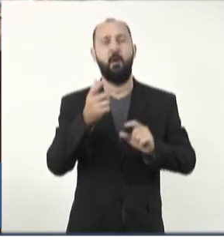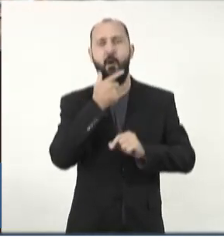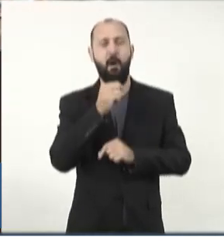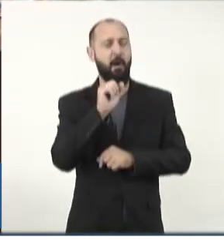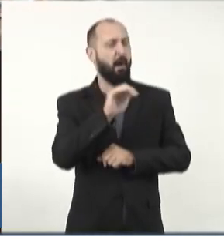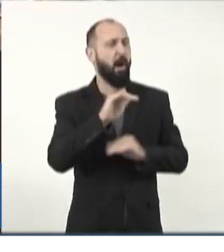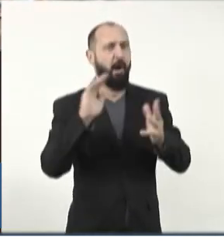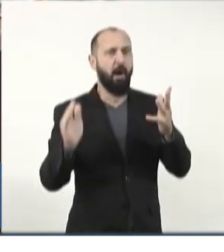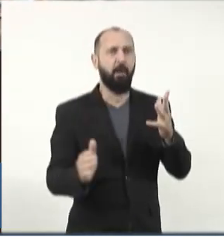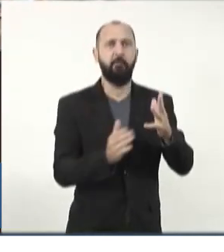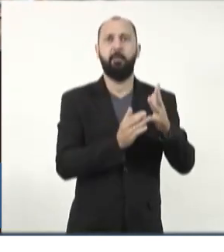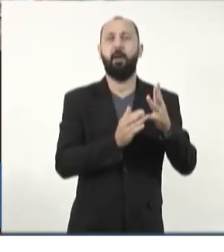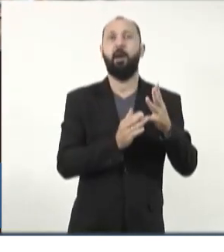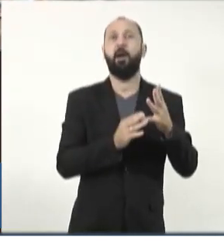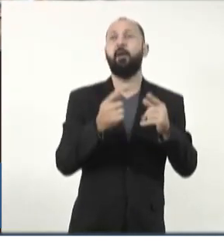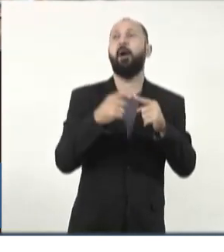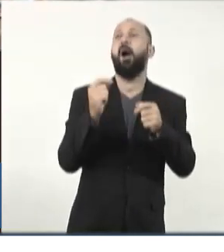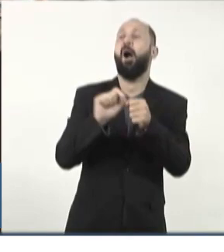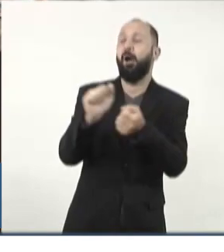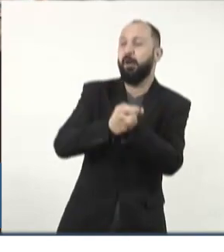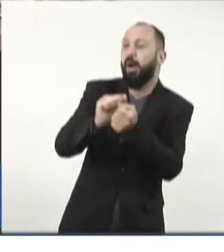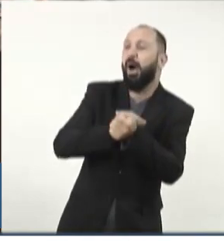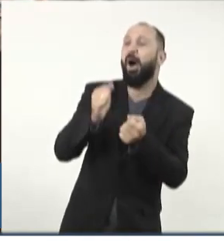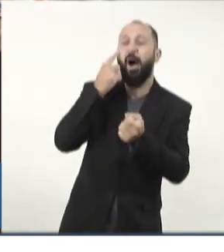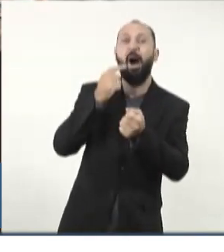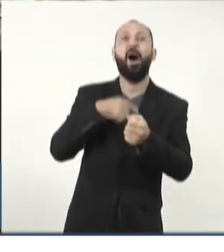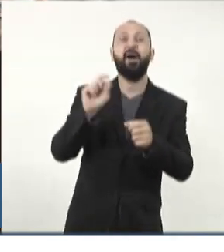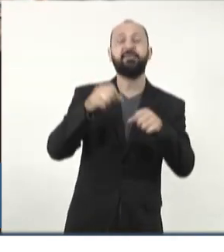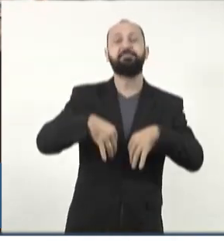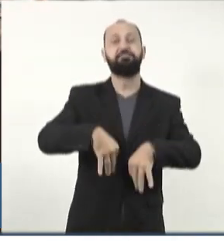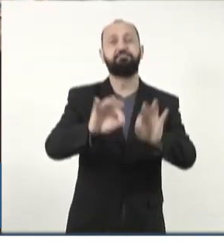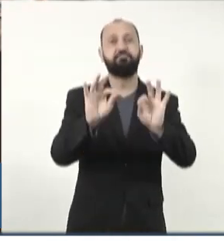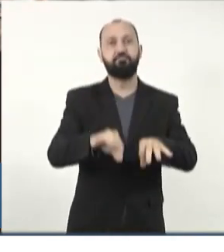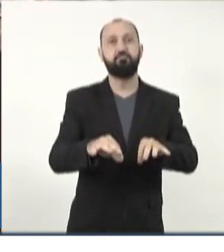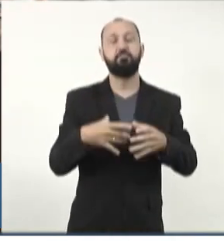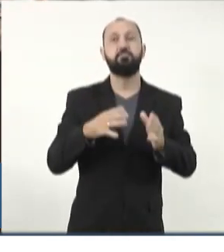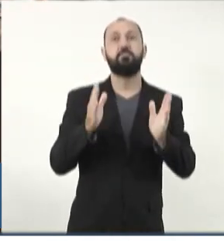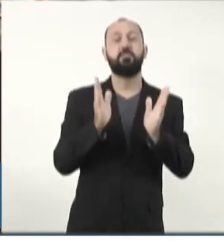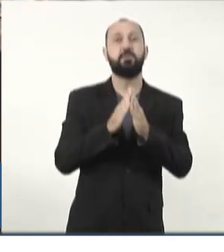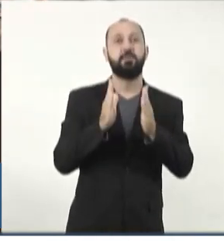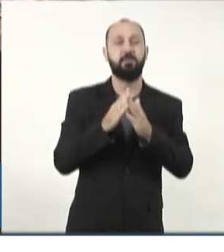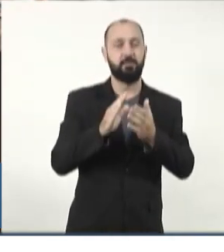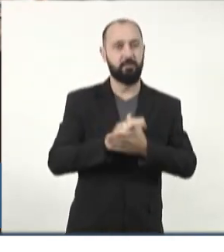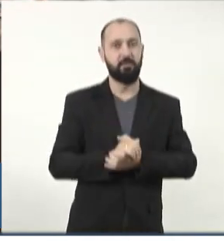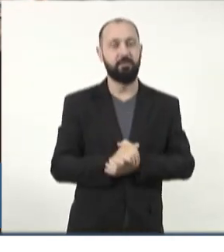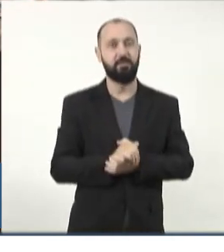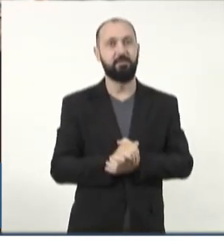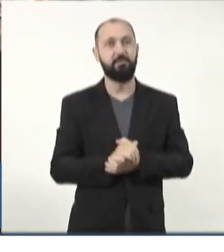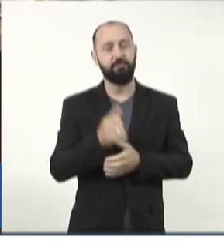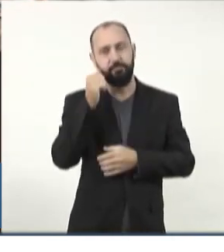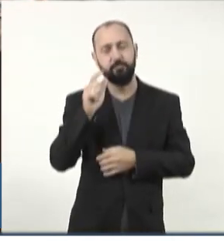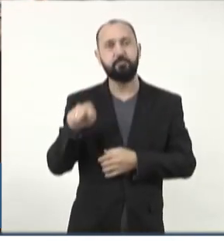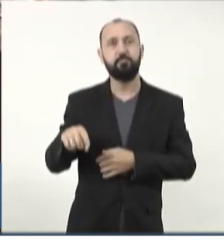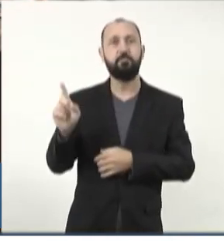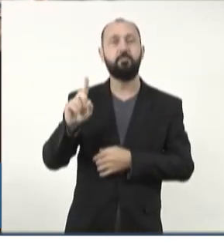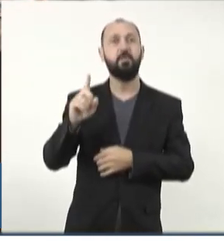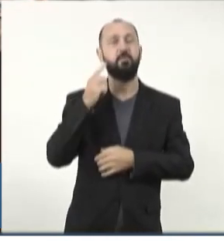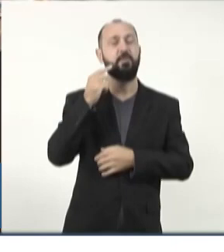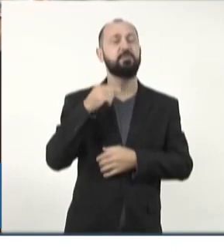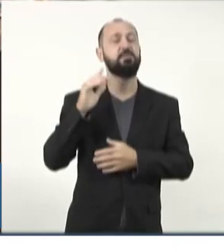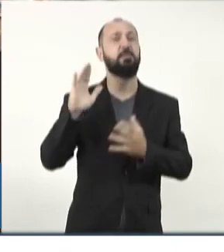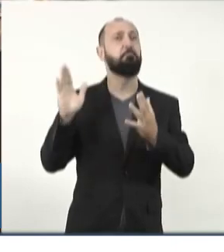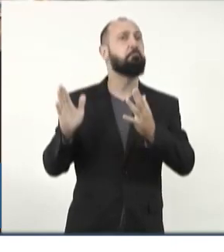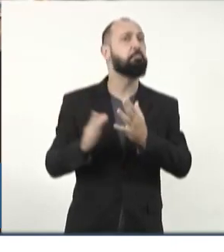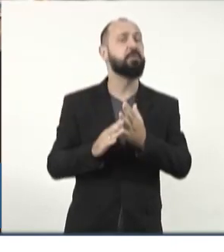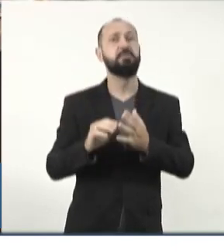mais homem por lavar uma louça, por arrumar uma cama ou de varrer uma casa, né? E a mulher não vai deixar de ser mais